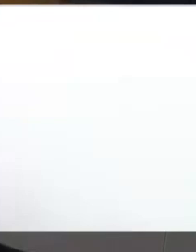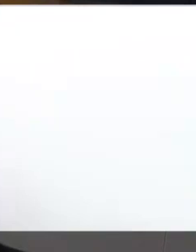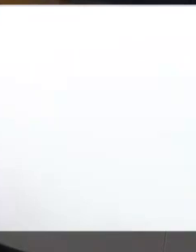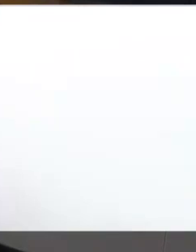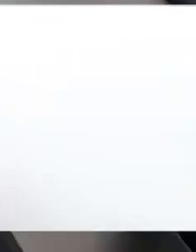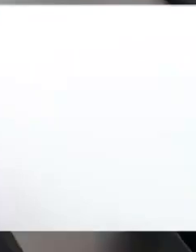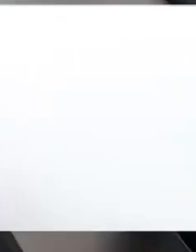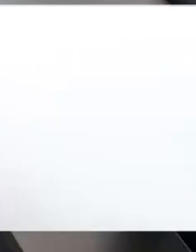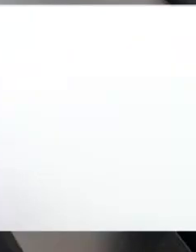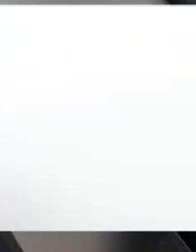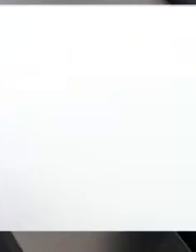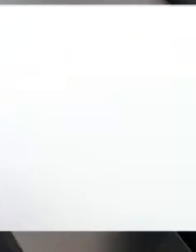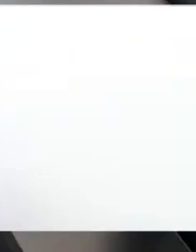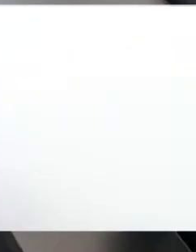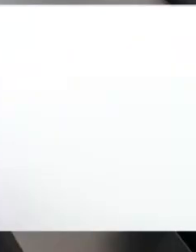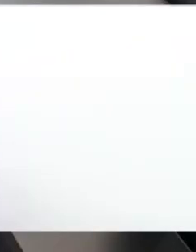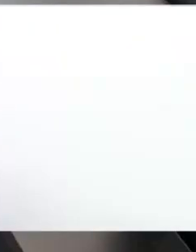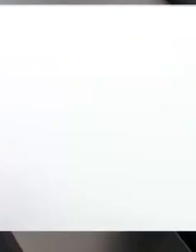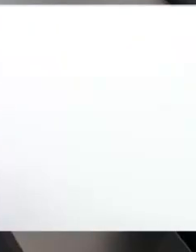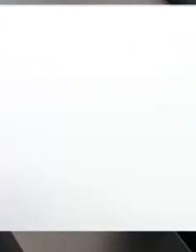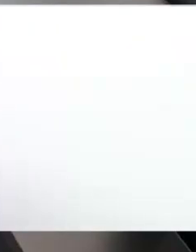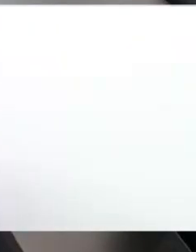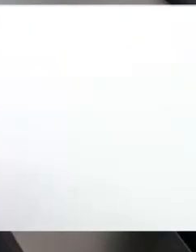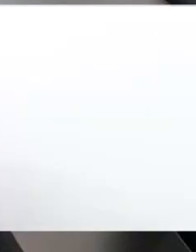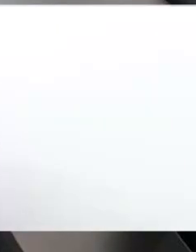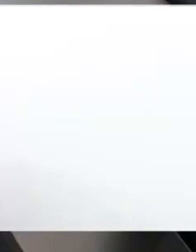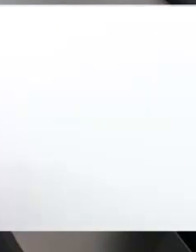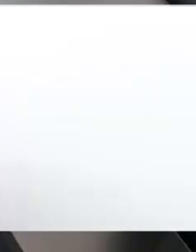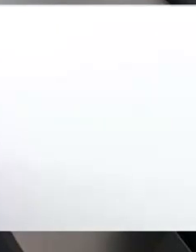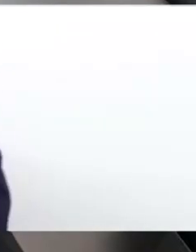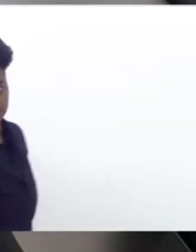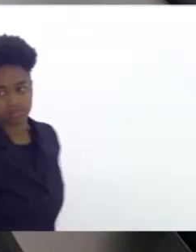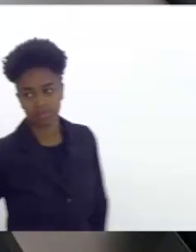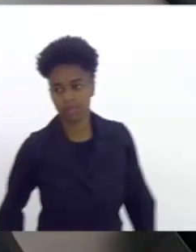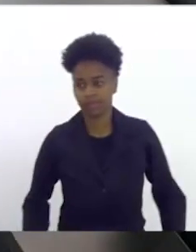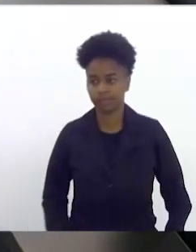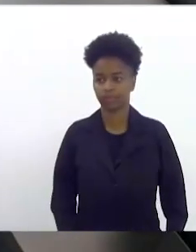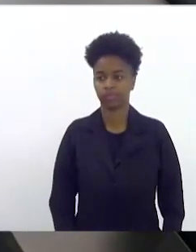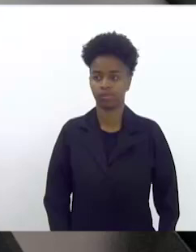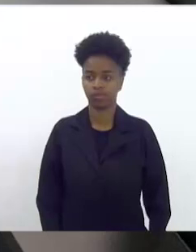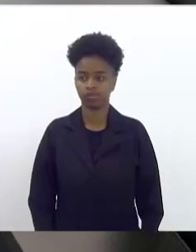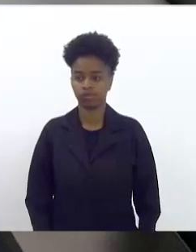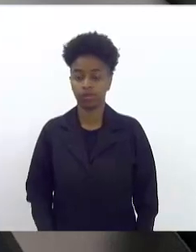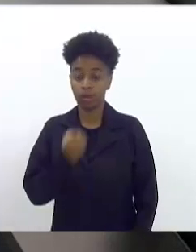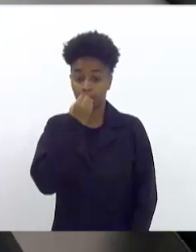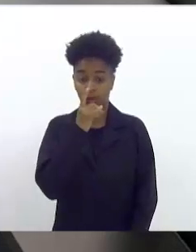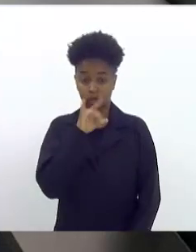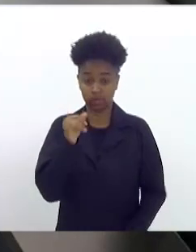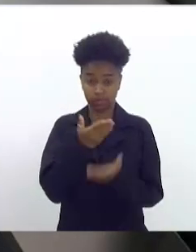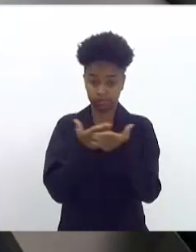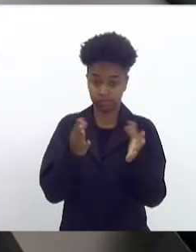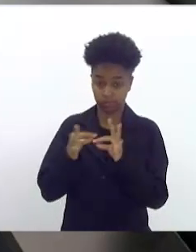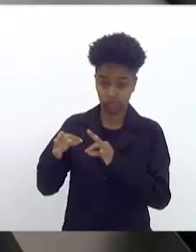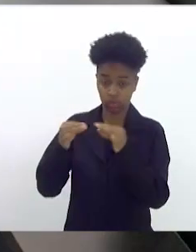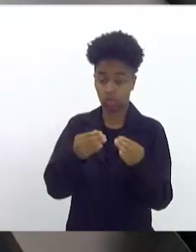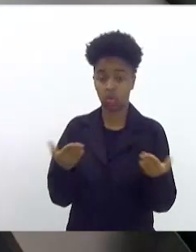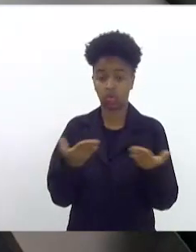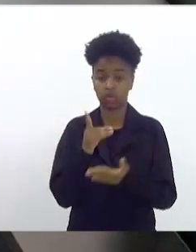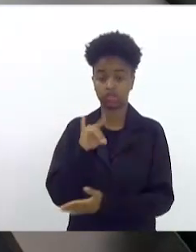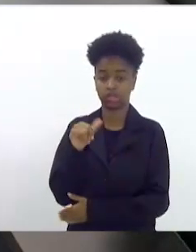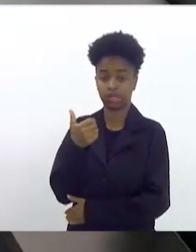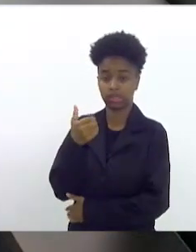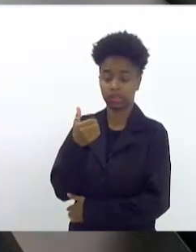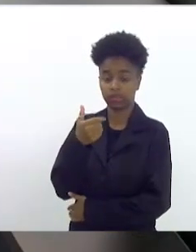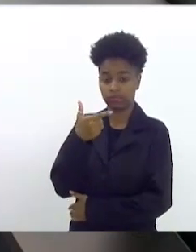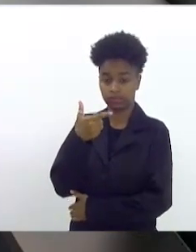Bom dia a todas e todos. Às 10h09 do dia 22 de junho de 2023, na condição de